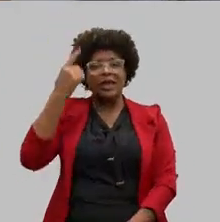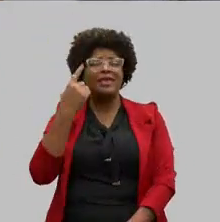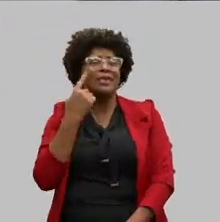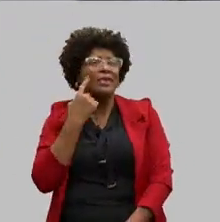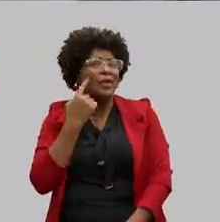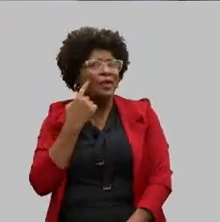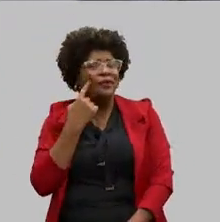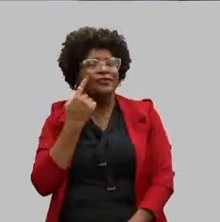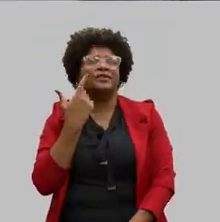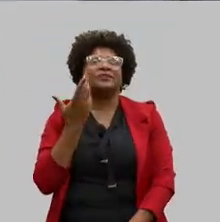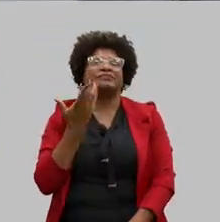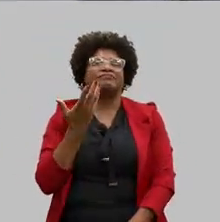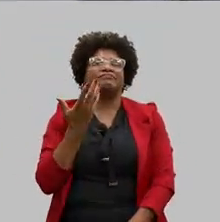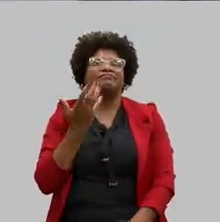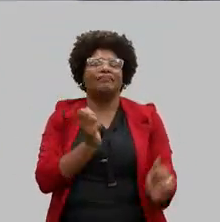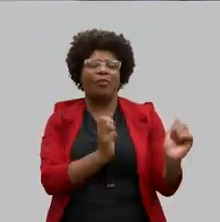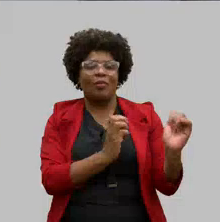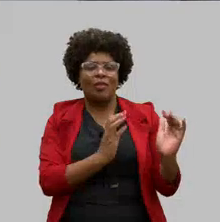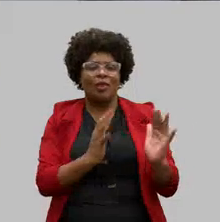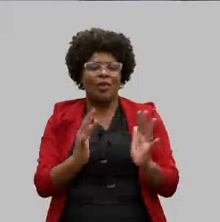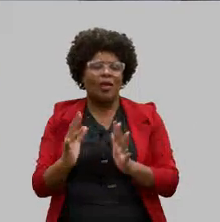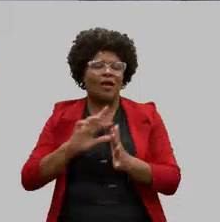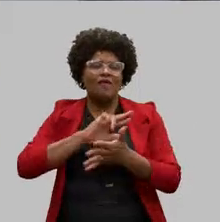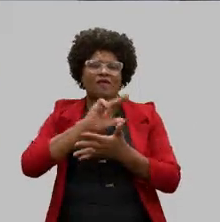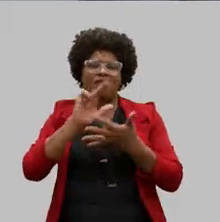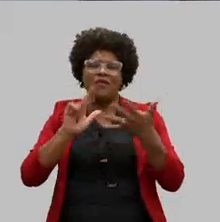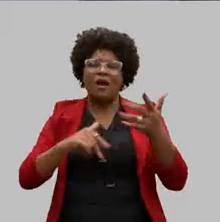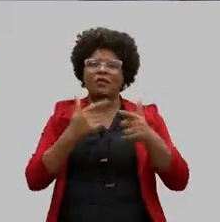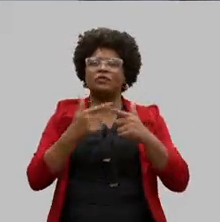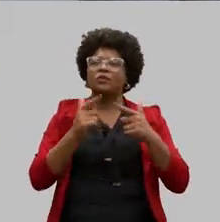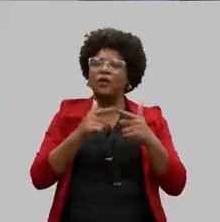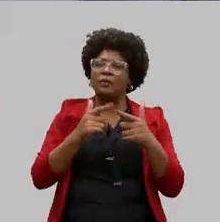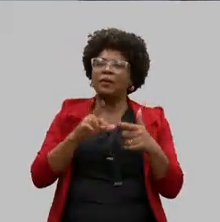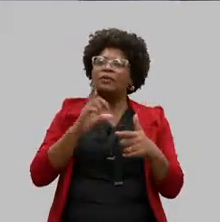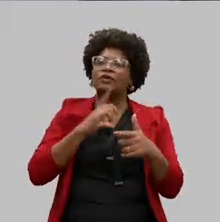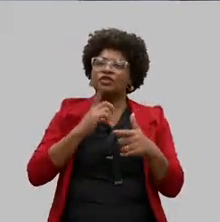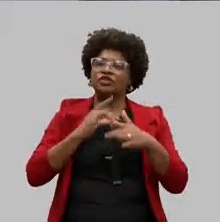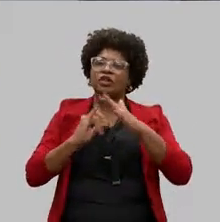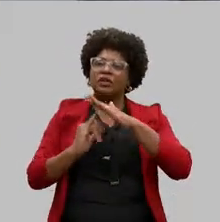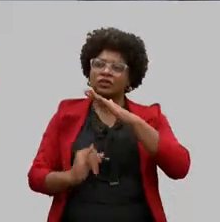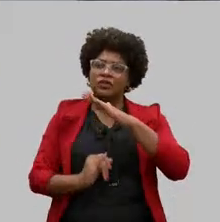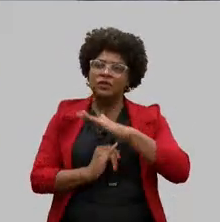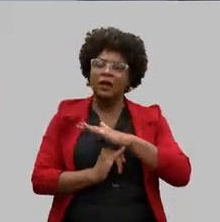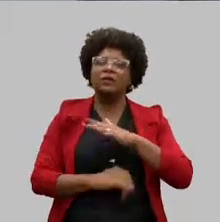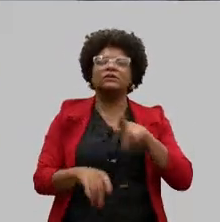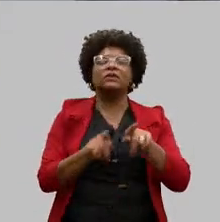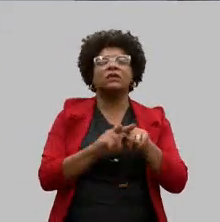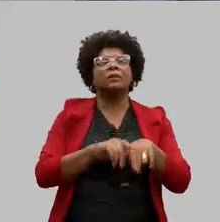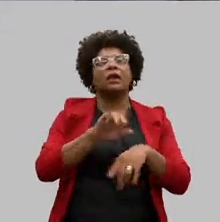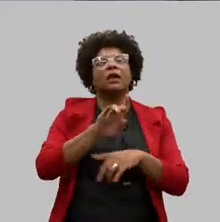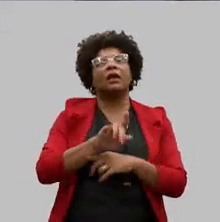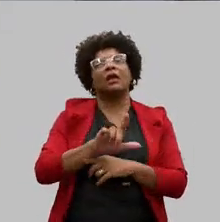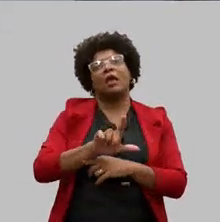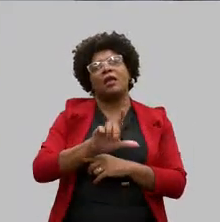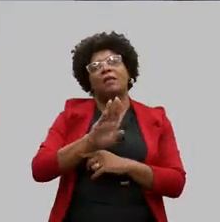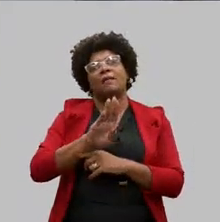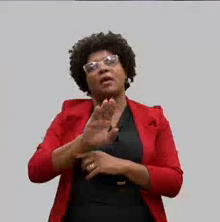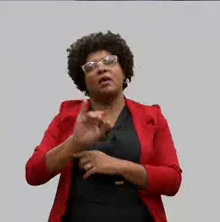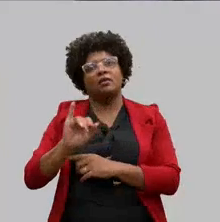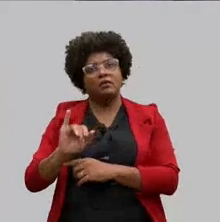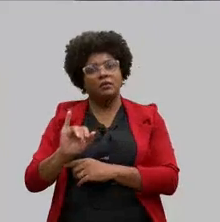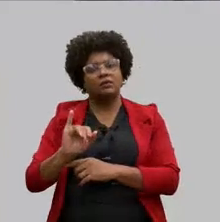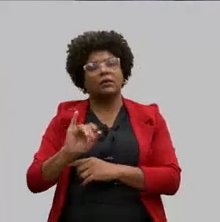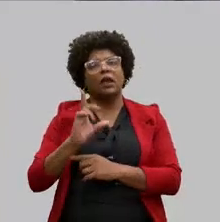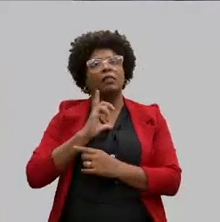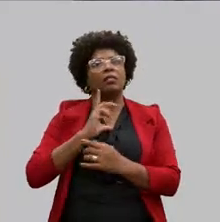mesmo com vários problemas envolvendo essas instituições e lpis eh teve ocasiões inclusive